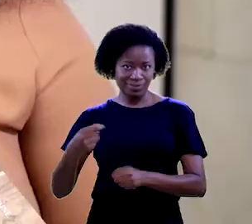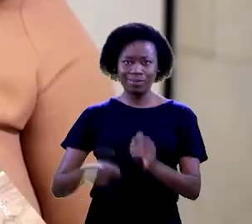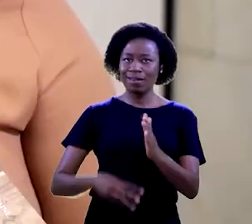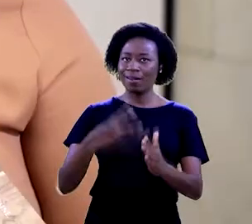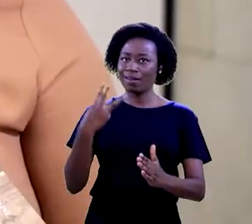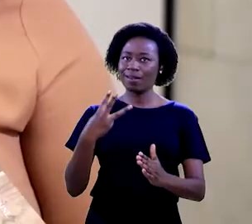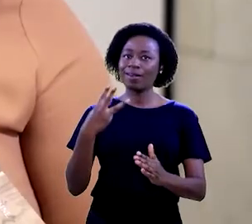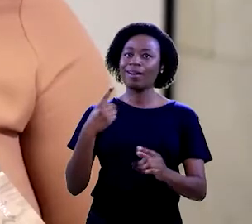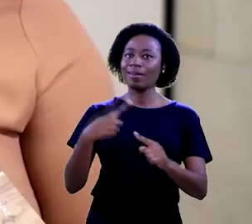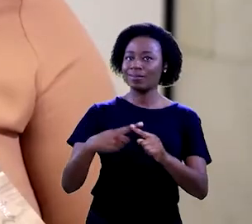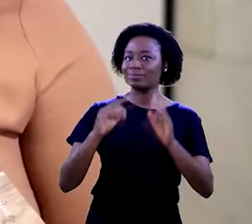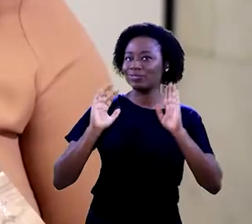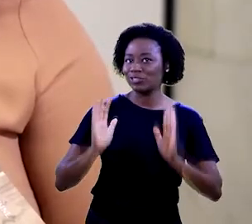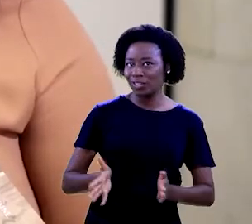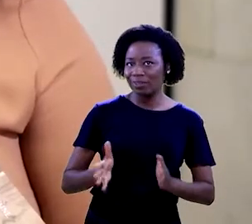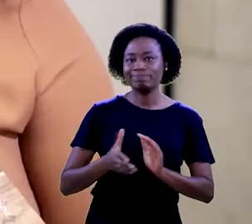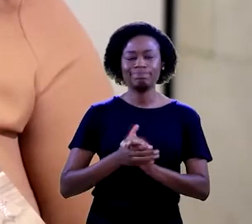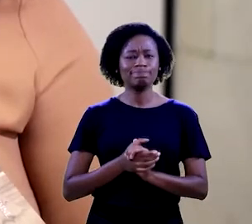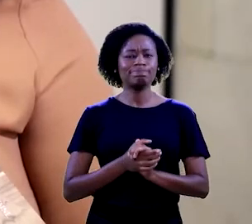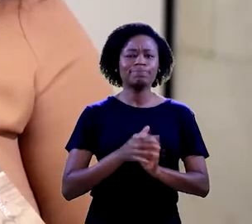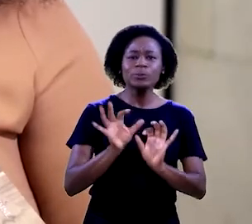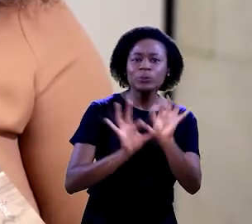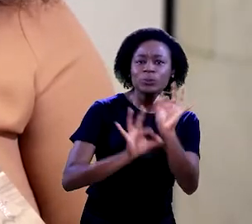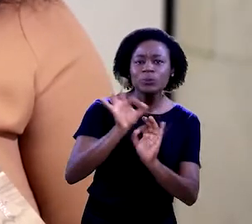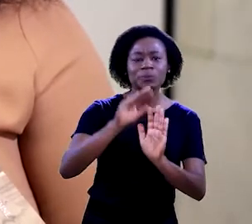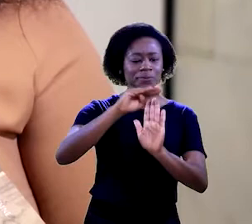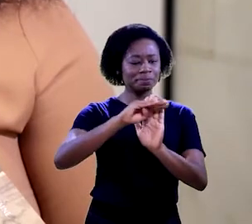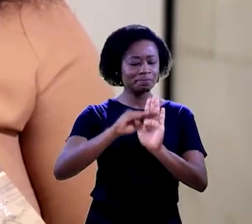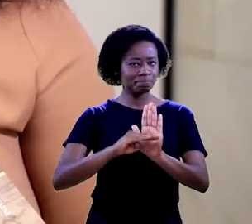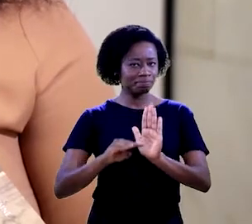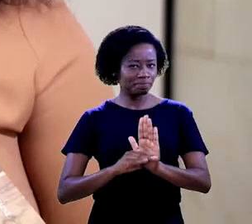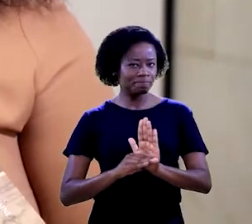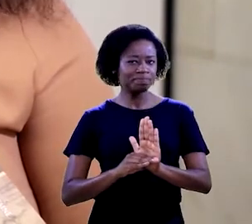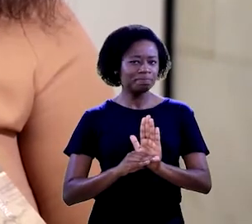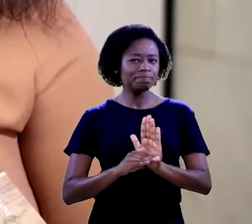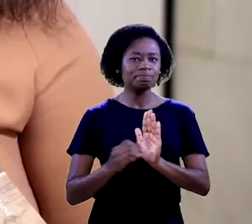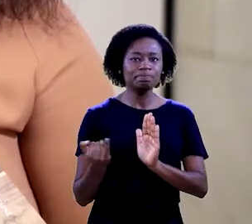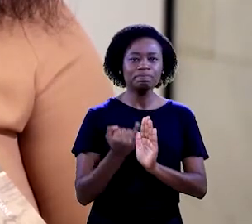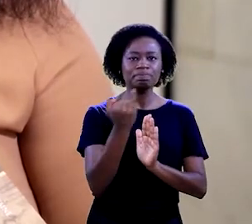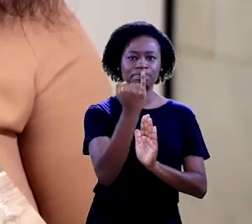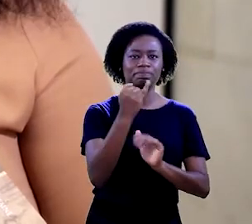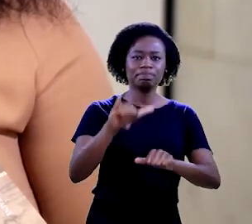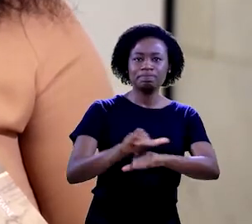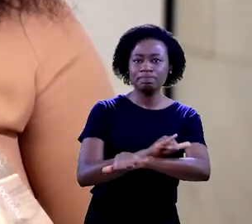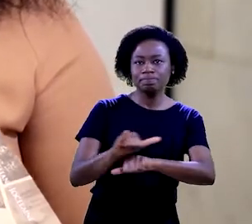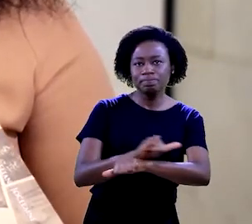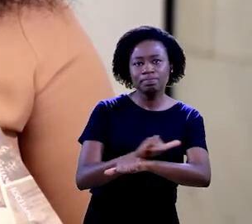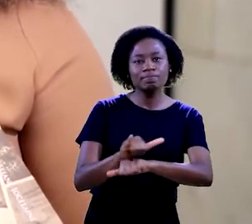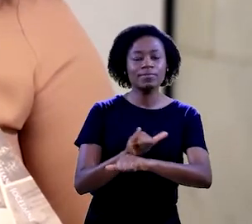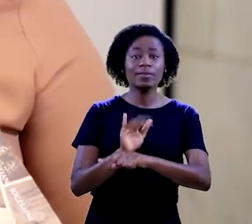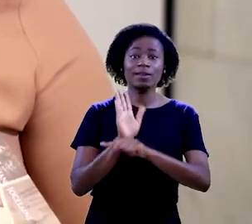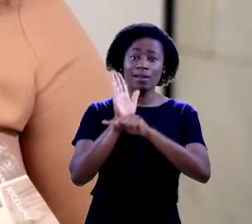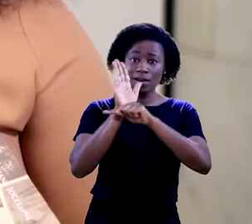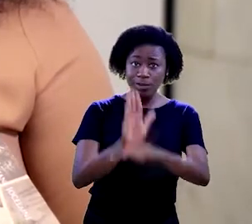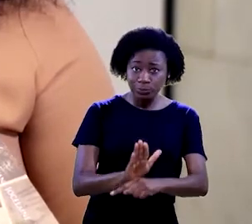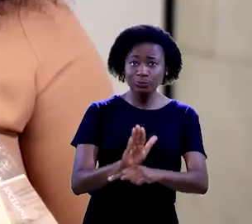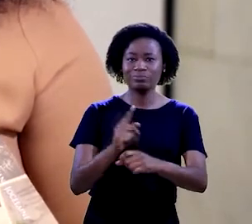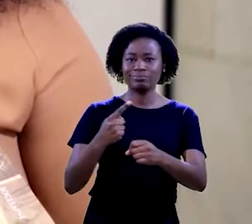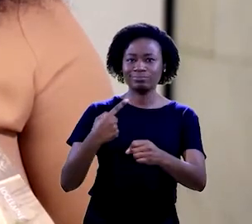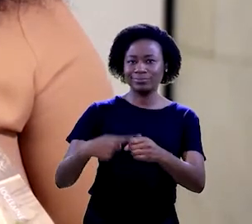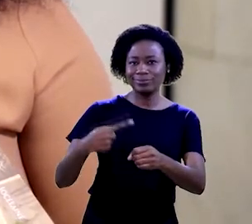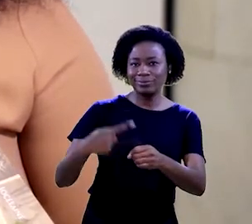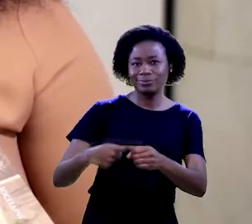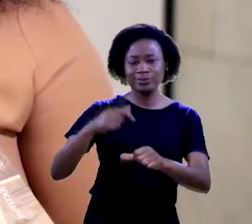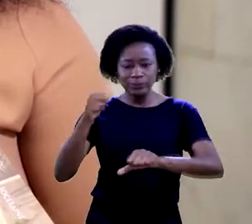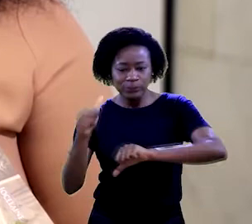edição, outros programas importantes, estratégicos, para que nós tenhamos uma transformação da cidade como